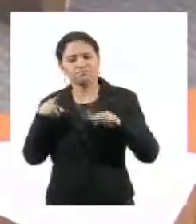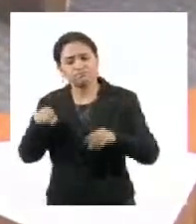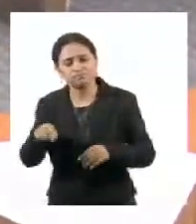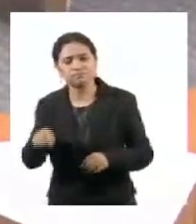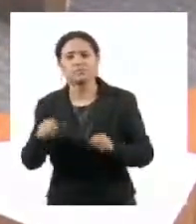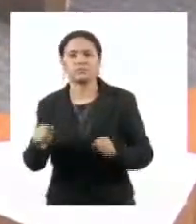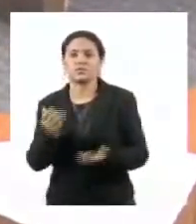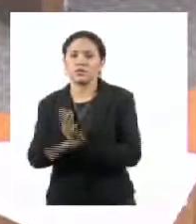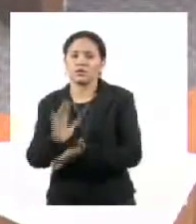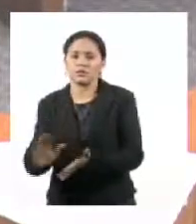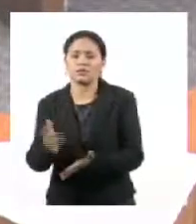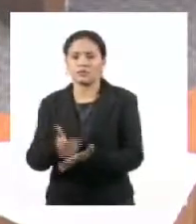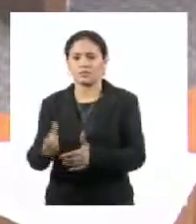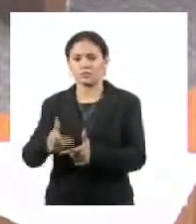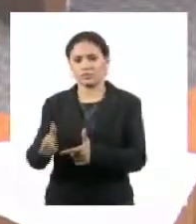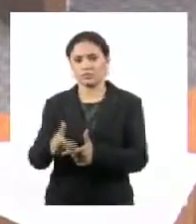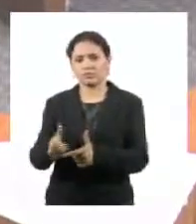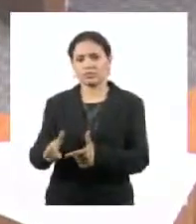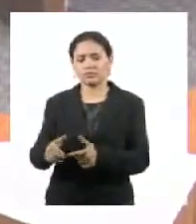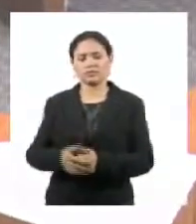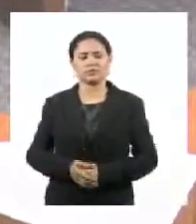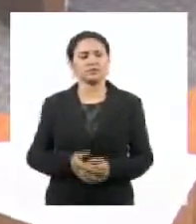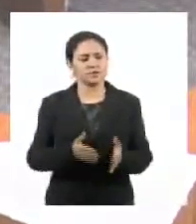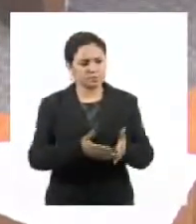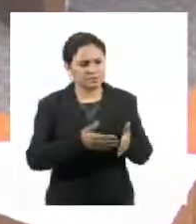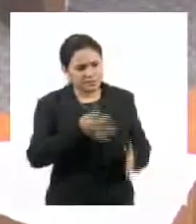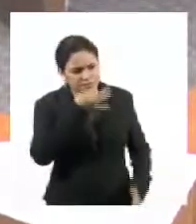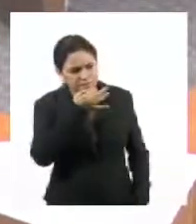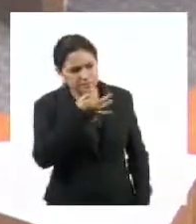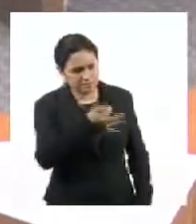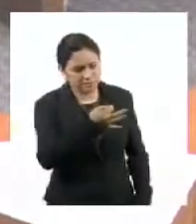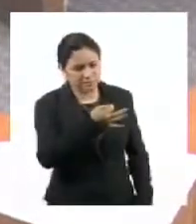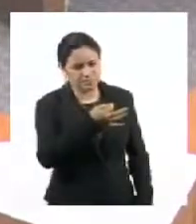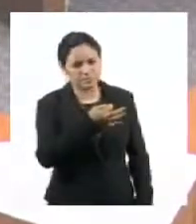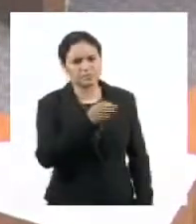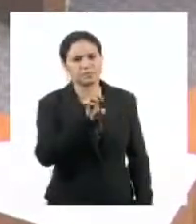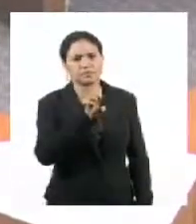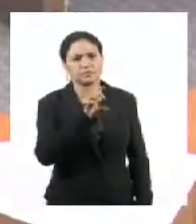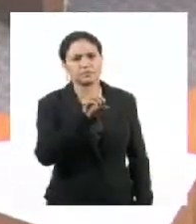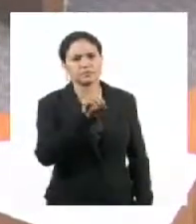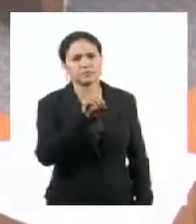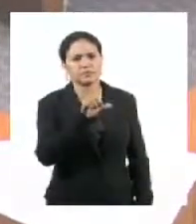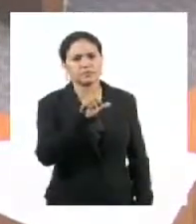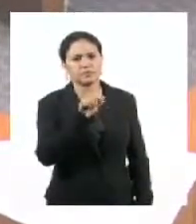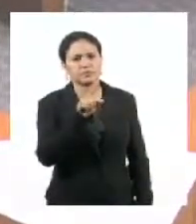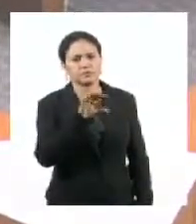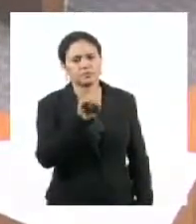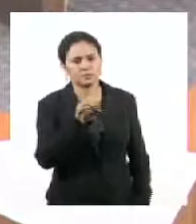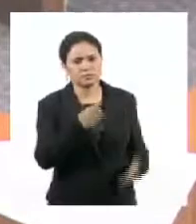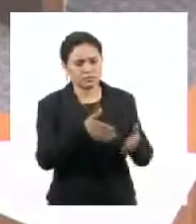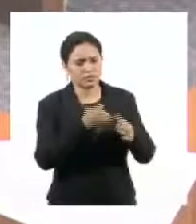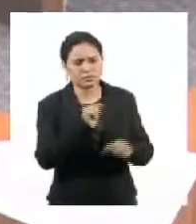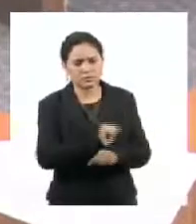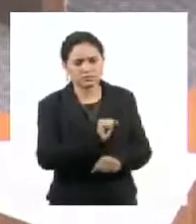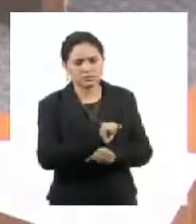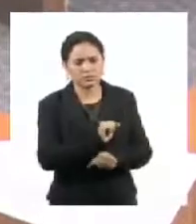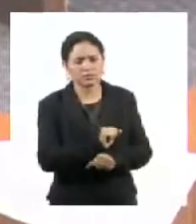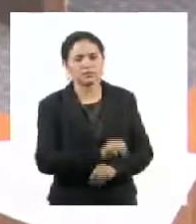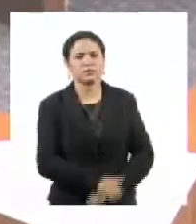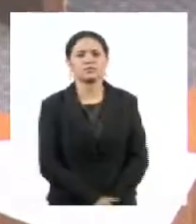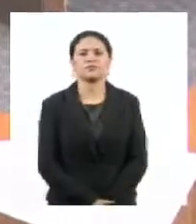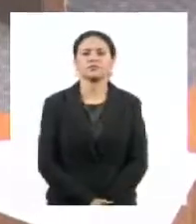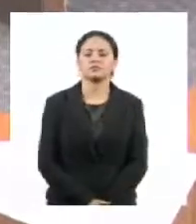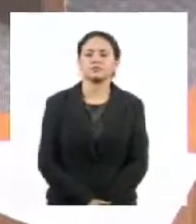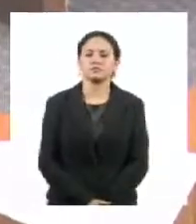cidades. Deputado Wellington, assim que possível me conceda uma parte. Deputado Edilásio, só concluir o raciocínio, por gentileza, e os encaminhamentos.